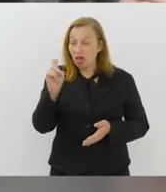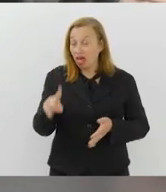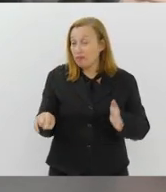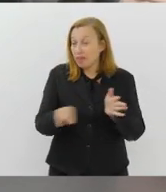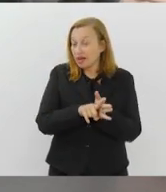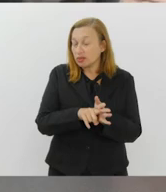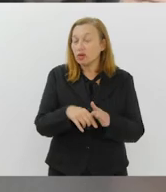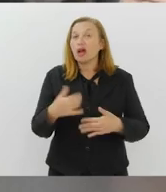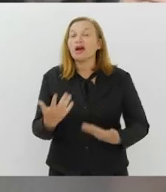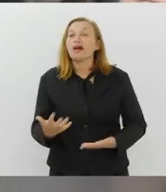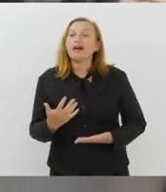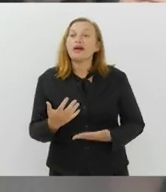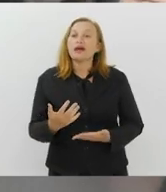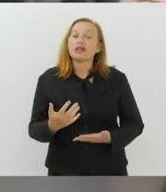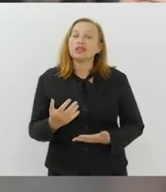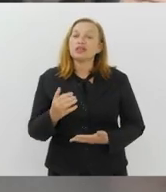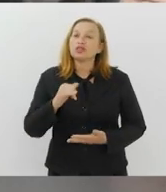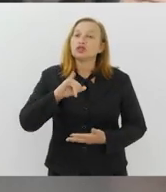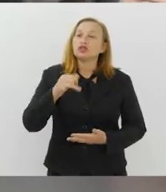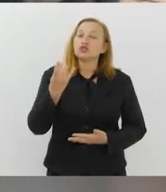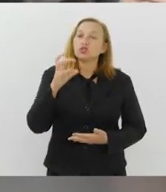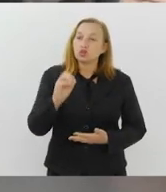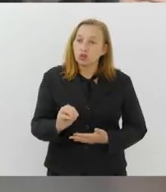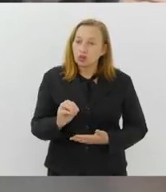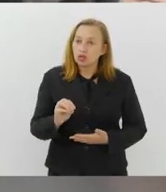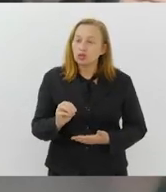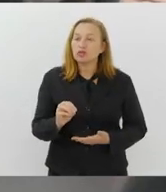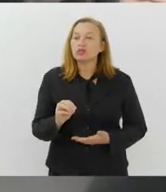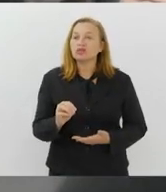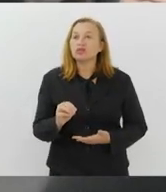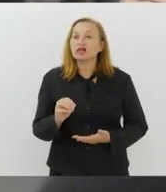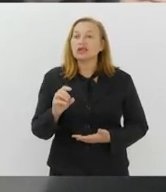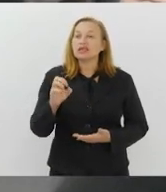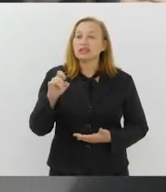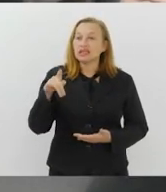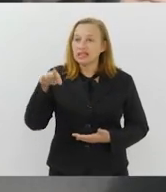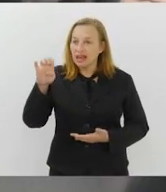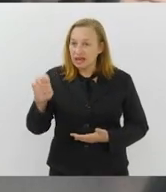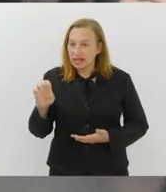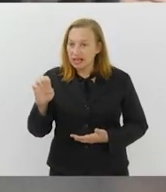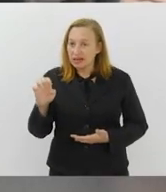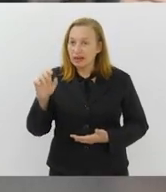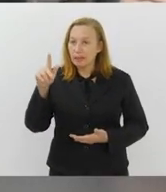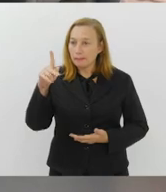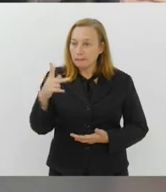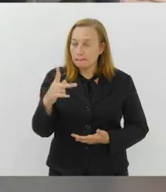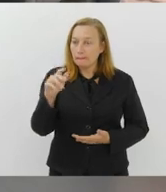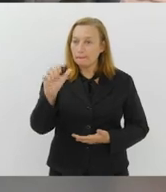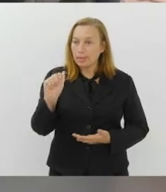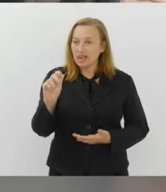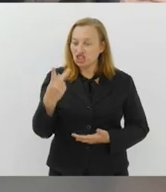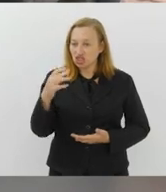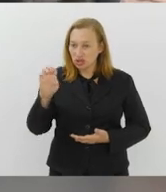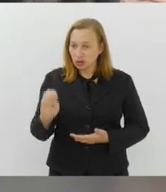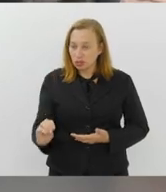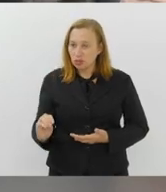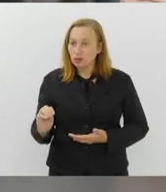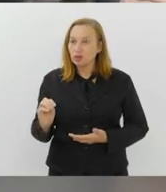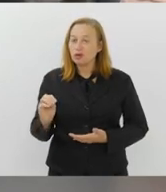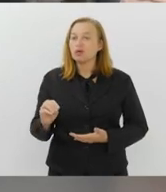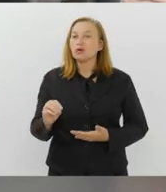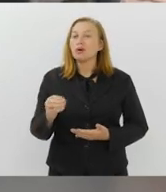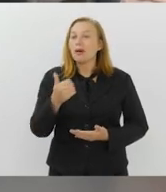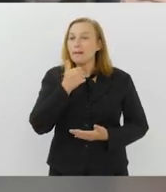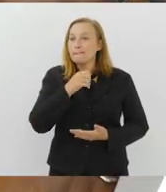Martim, Cuidados Raros. A Daniele Pacheco, mãe do Pedro. Obrigado, Dani, obrigado, viu, pela presença. E